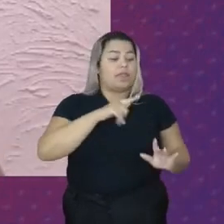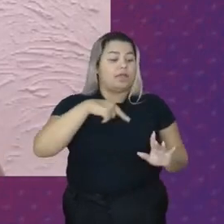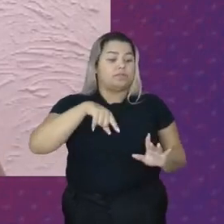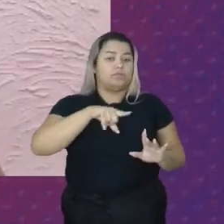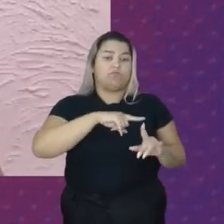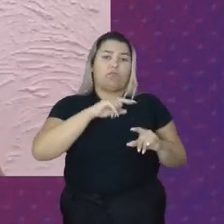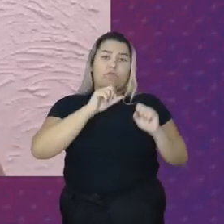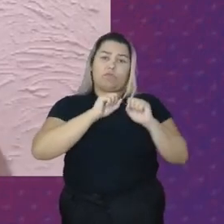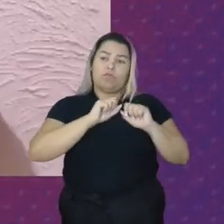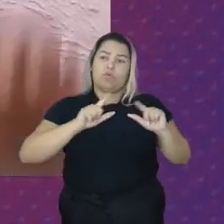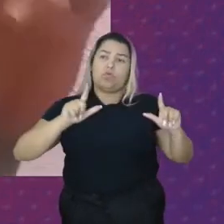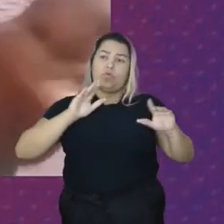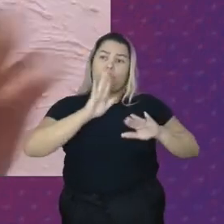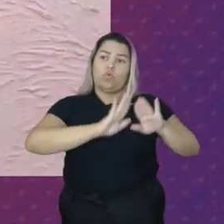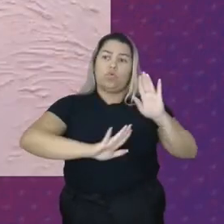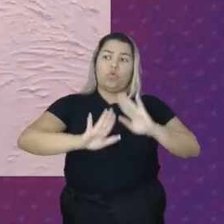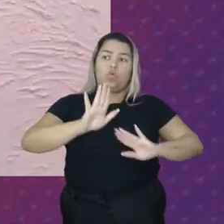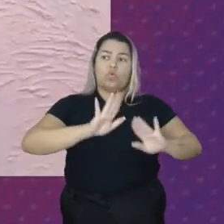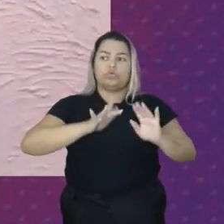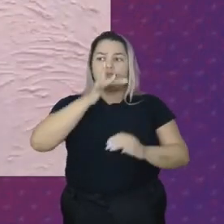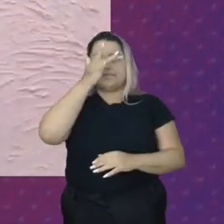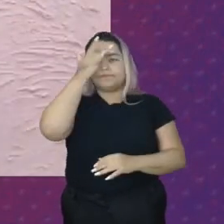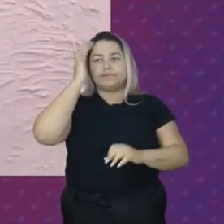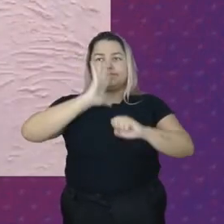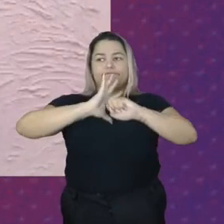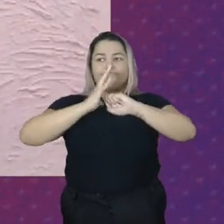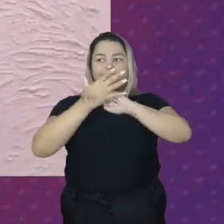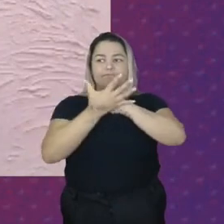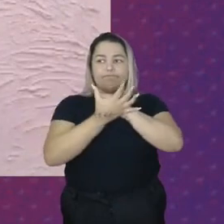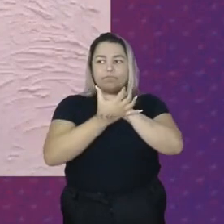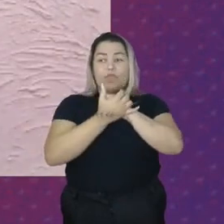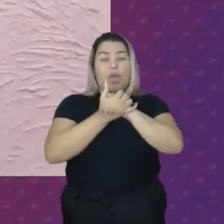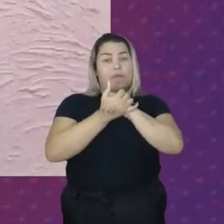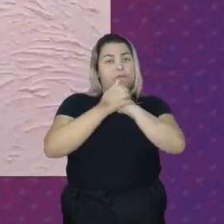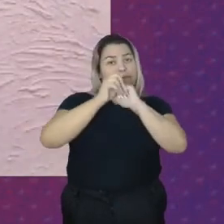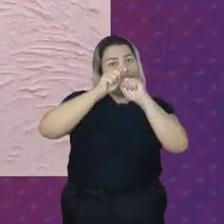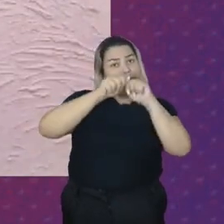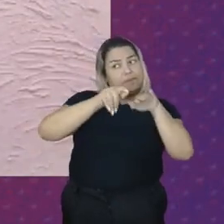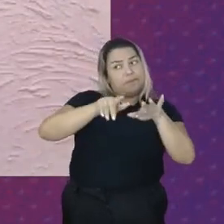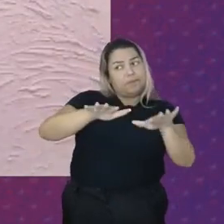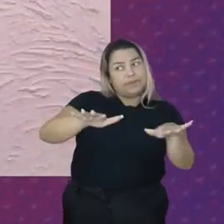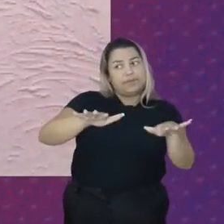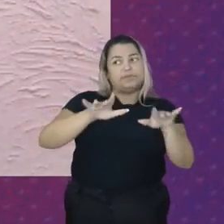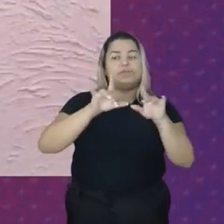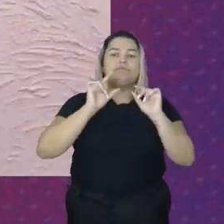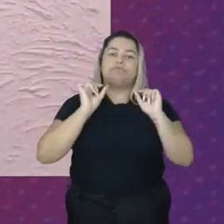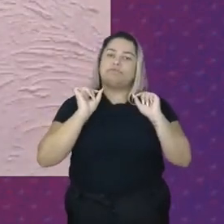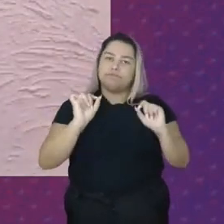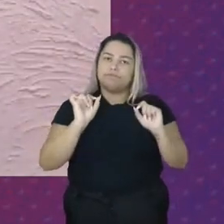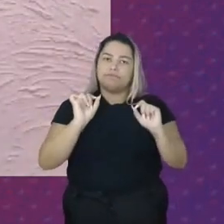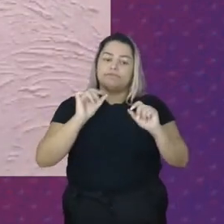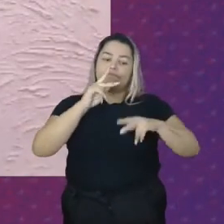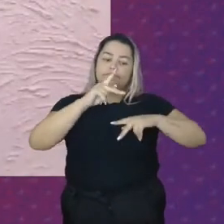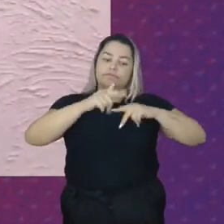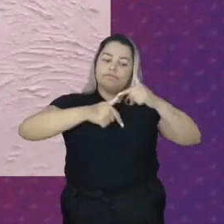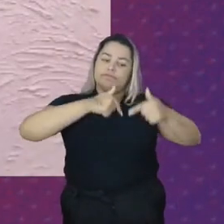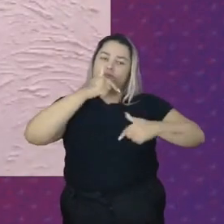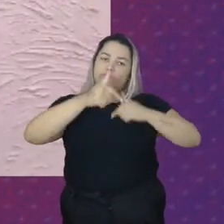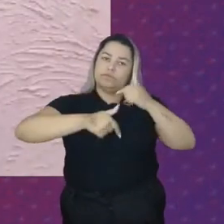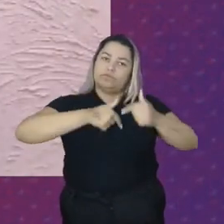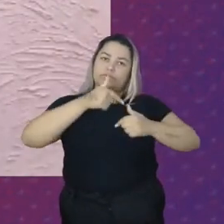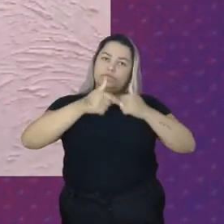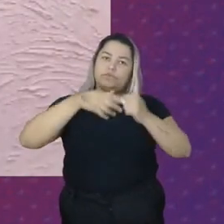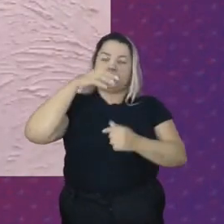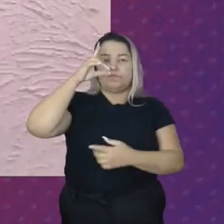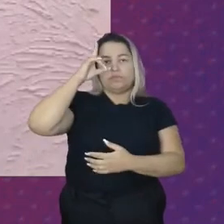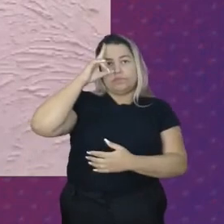lançou uma campanha Cuida de Quem Te Cuida na época da pandemia, porque vimos que as trabalhadoras, principalmente as